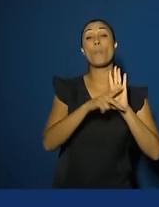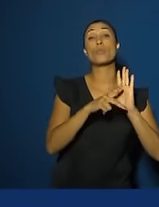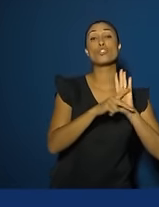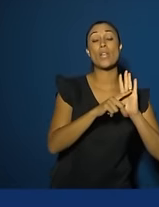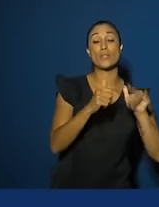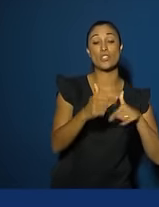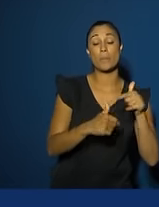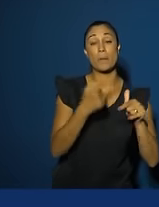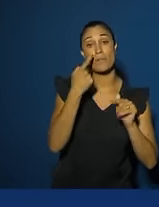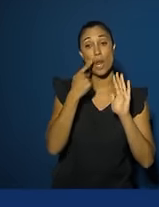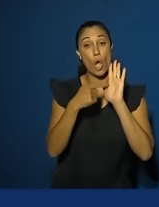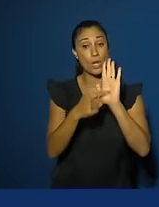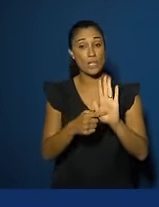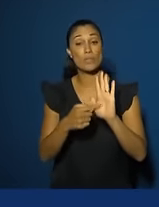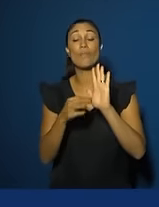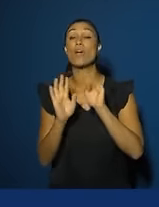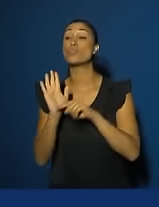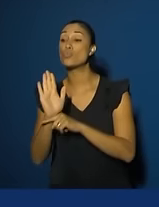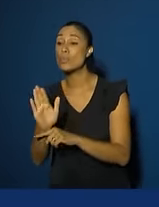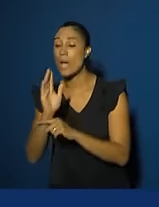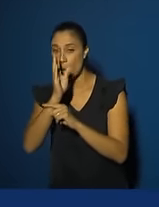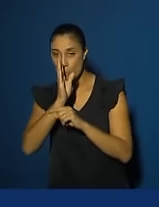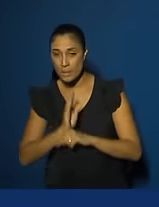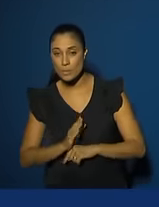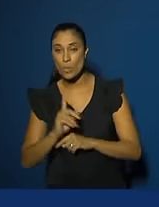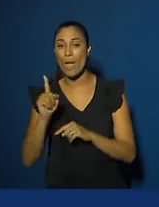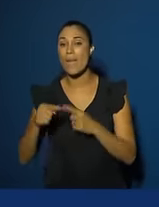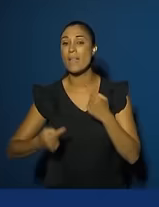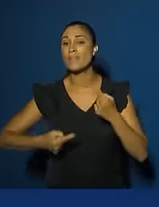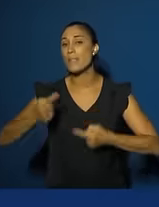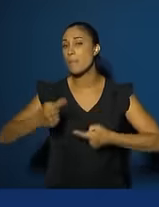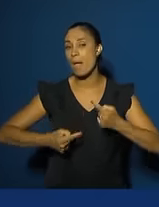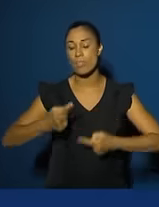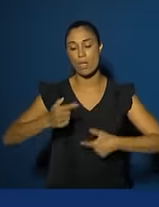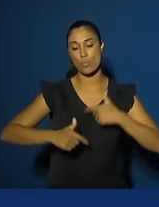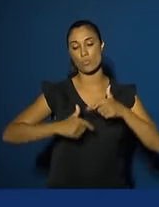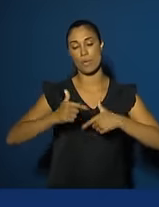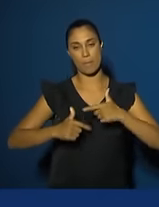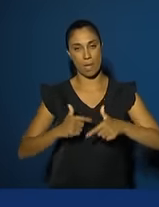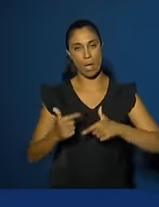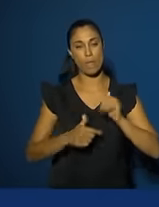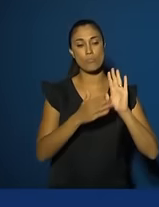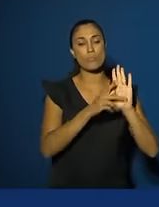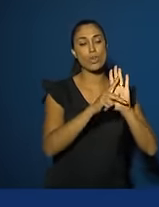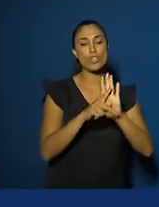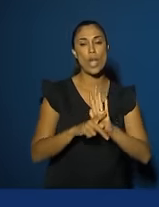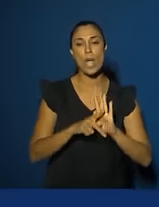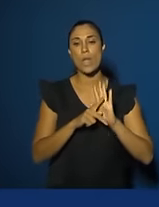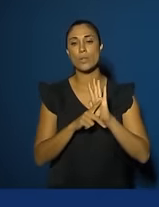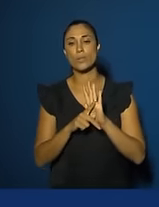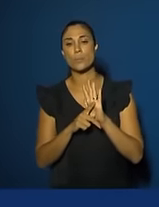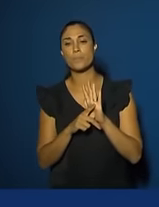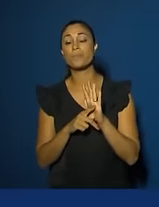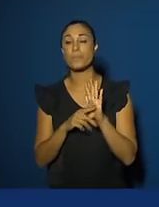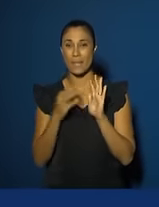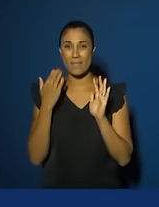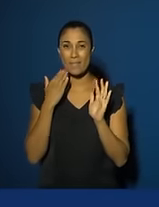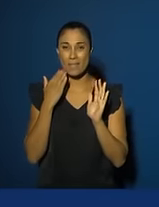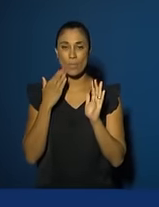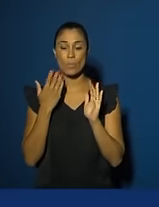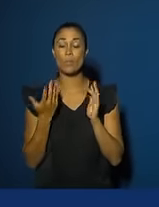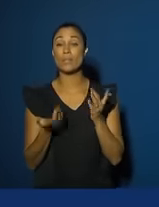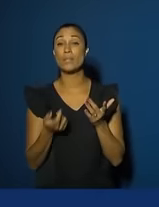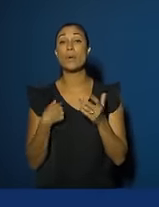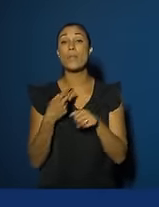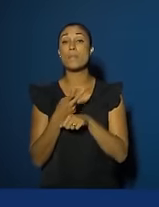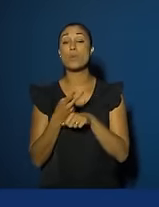falar ó Isso aqui vai ajudar o Brasil debater esse plano de trabalho estressar esse plano de trabalho